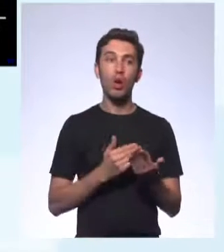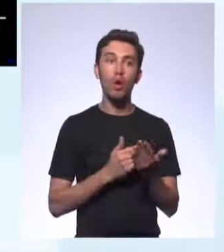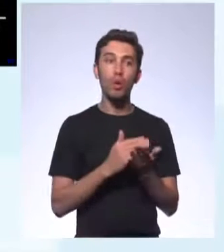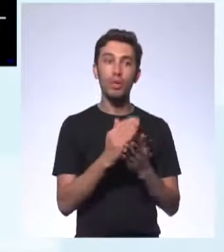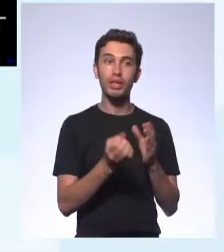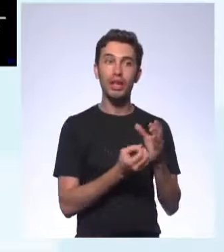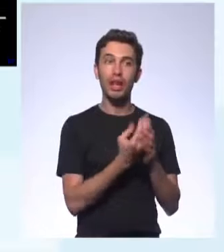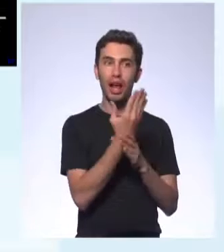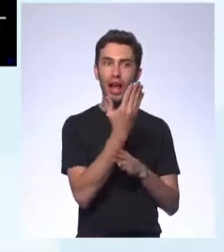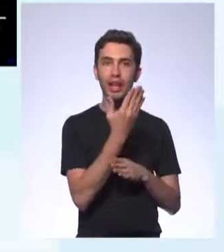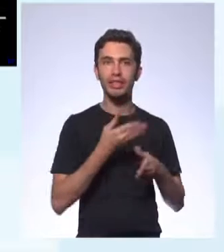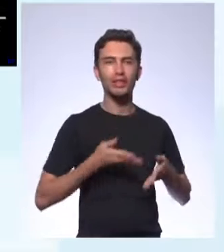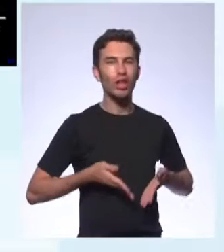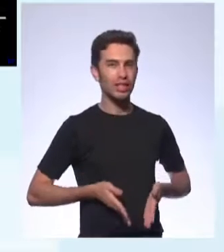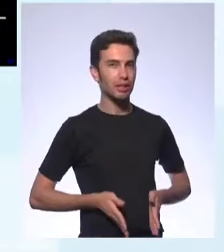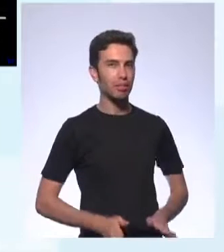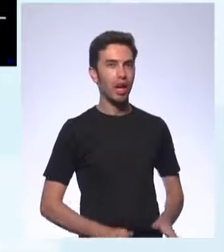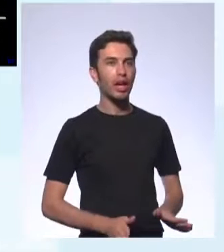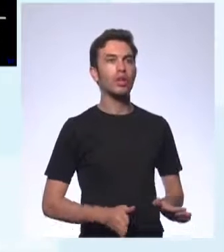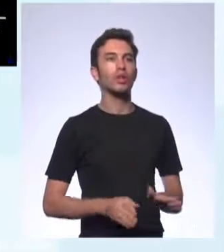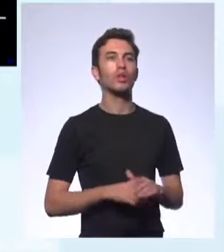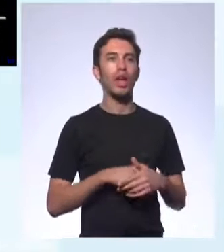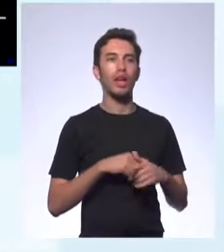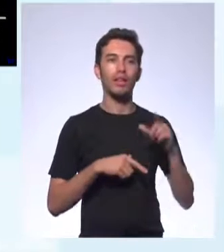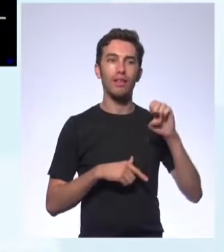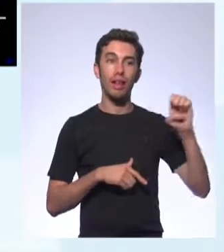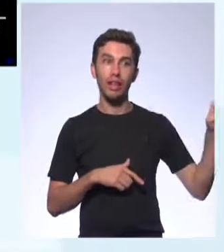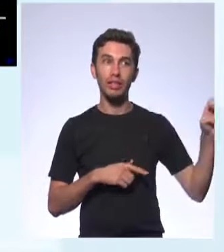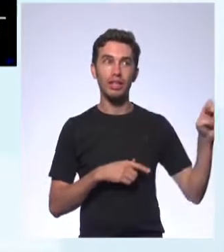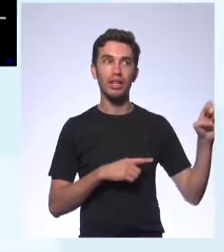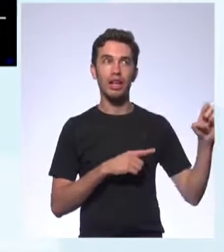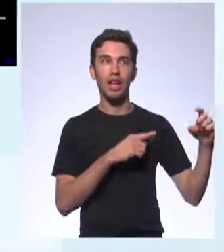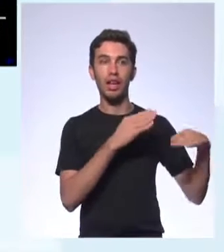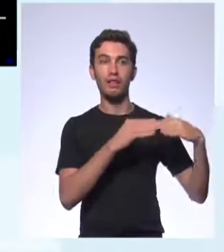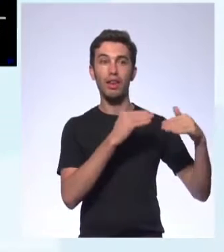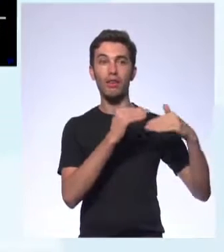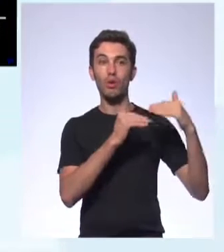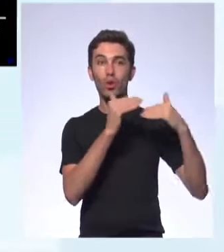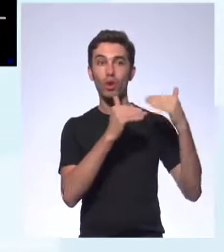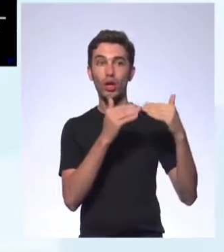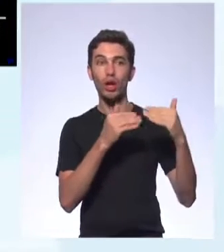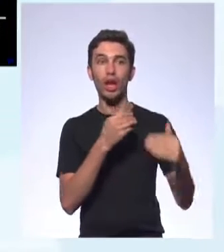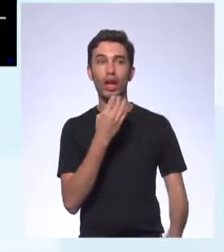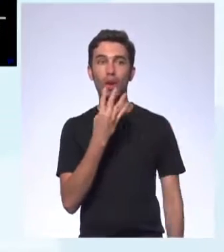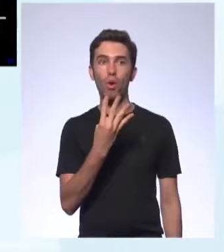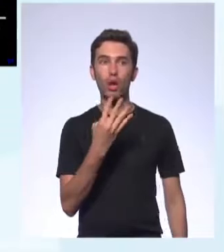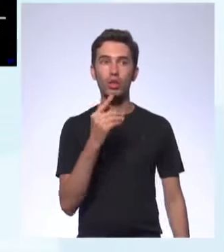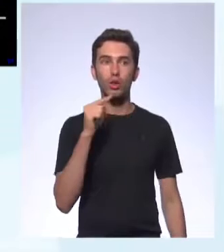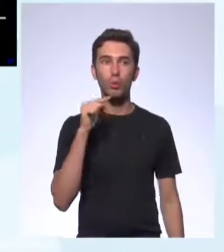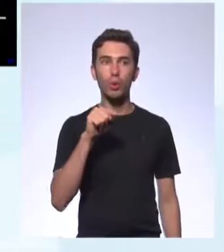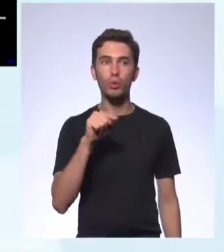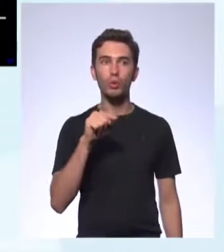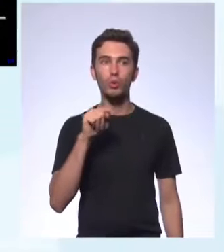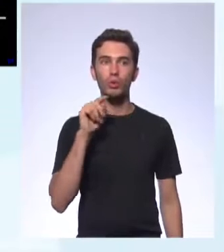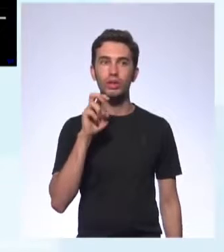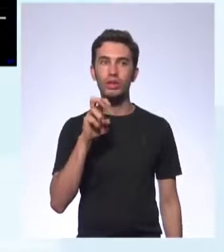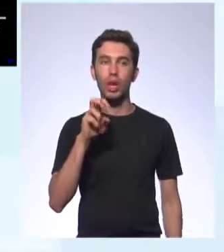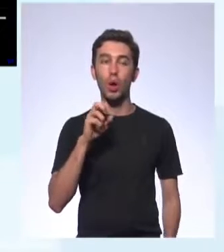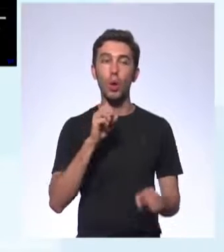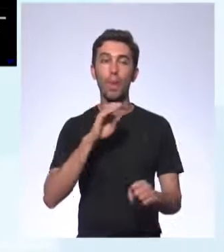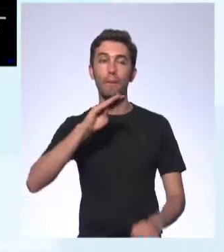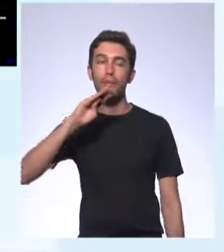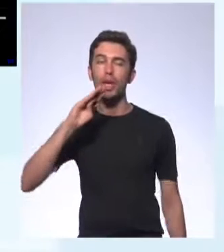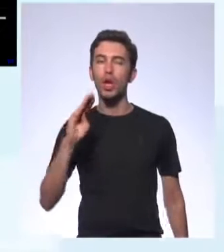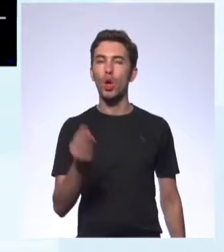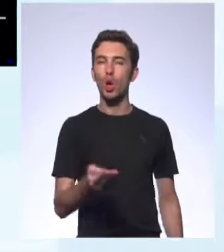um nascimento, digamos aí, a gente tem ali à esquerda, aí vem evoluindo, aí 4,5 bilhões de anos, ele